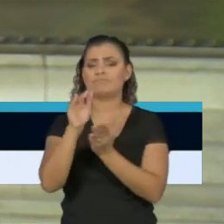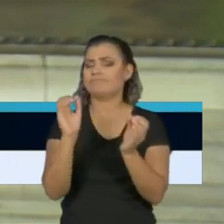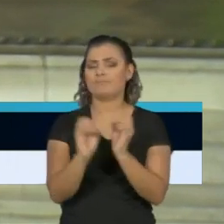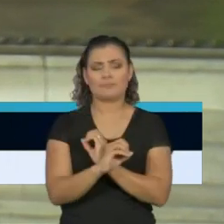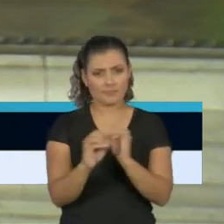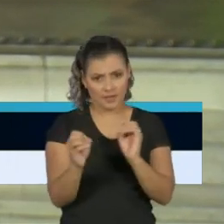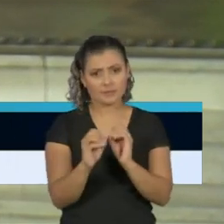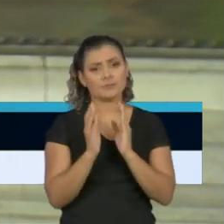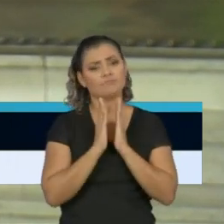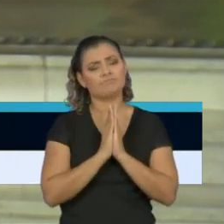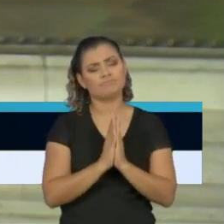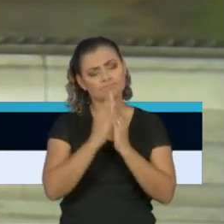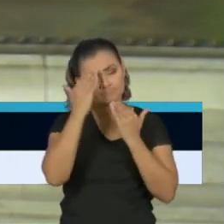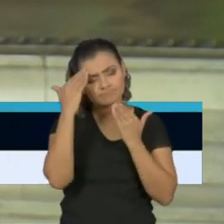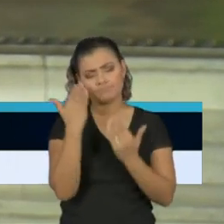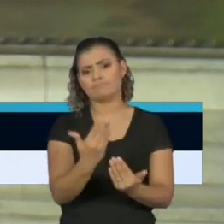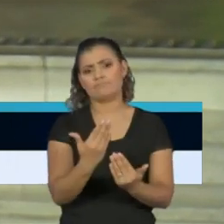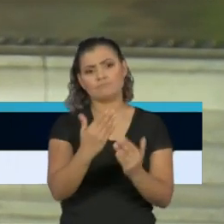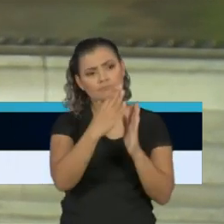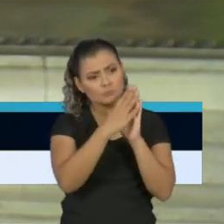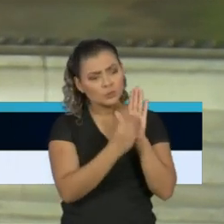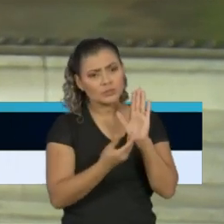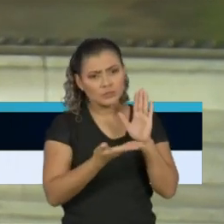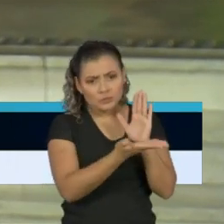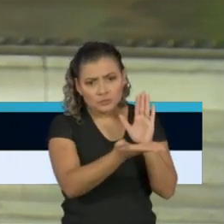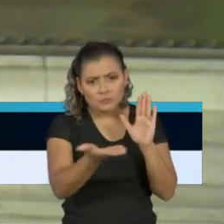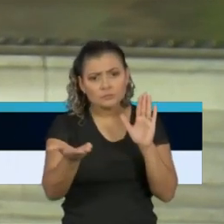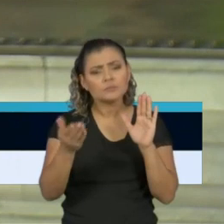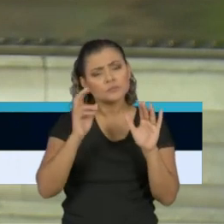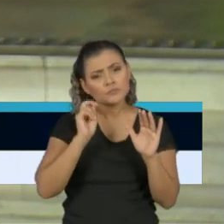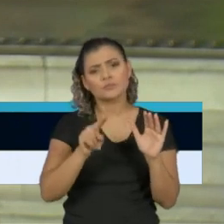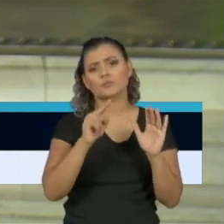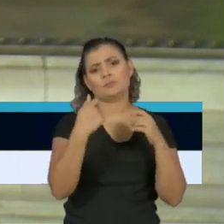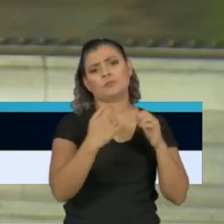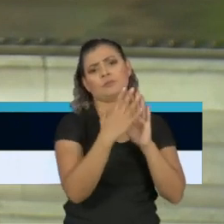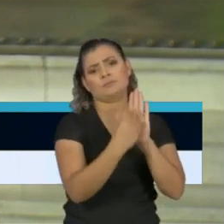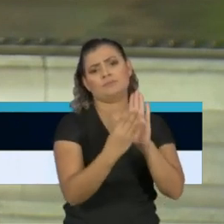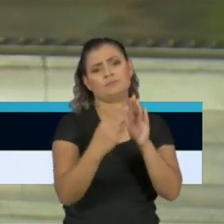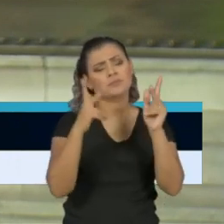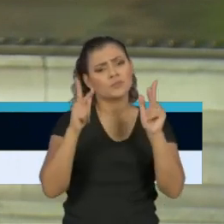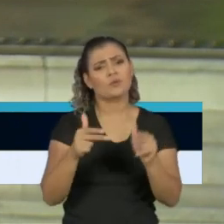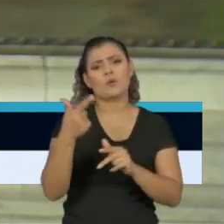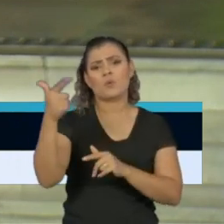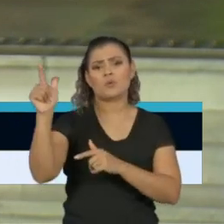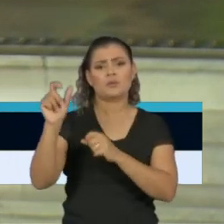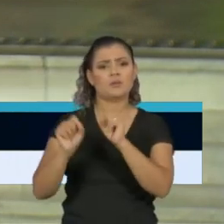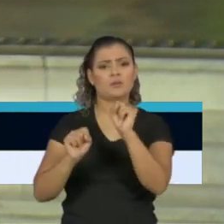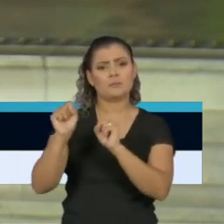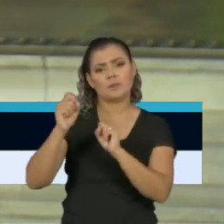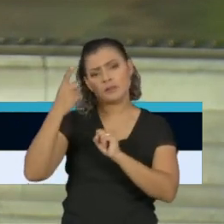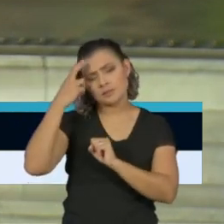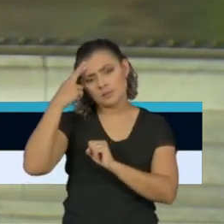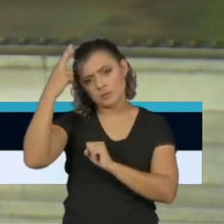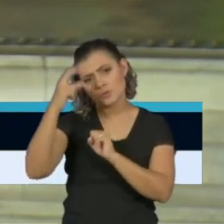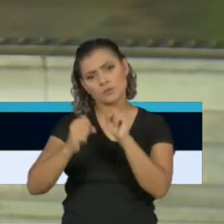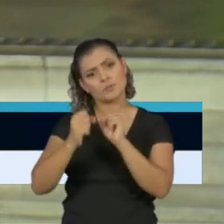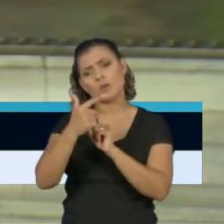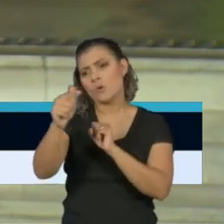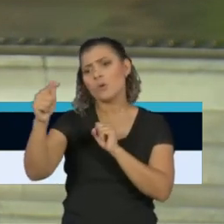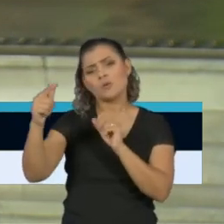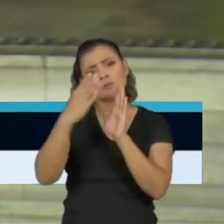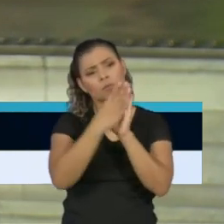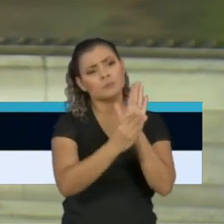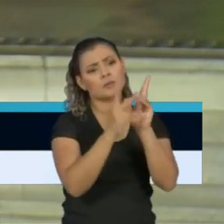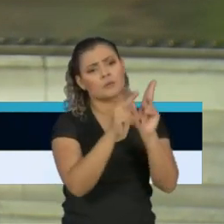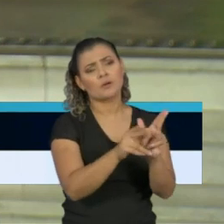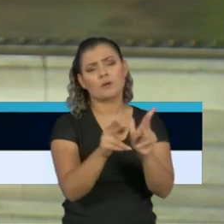demitir. Este é o exemplo que deve ser seguido por outros empresários de médio e grande porte,